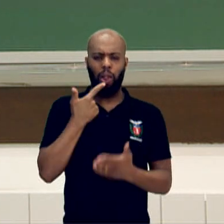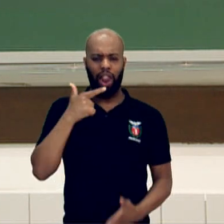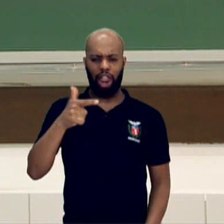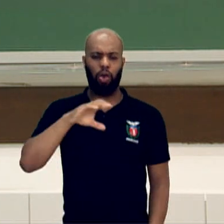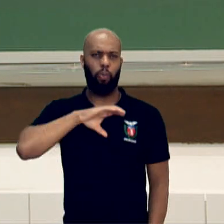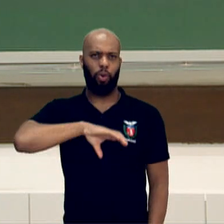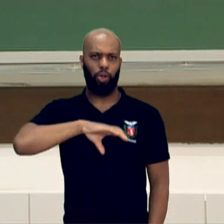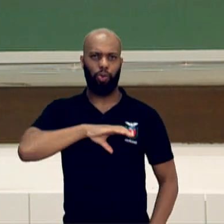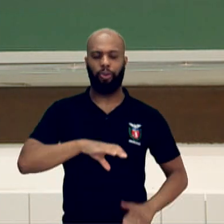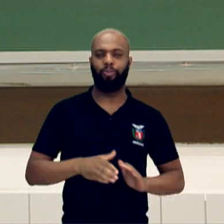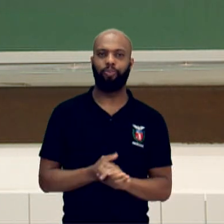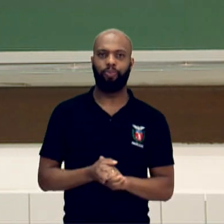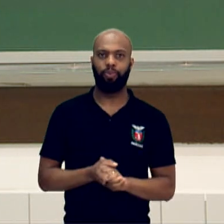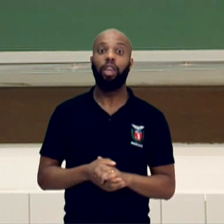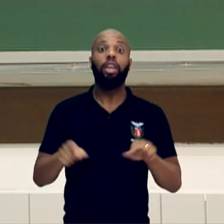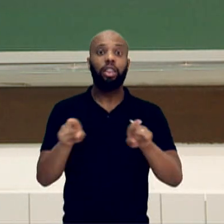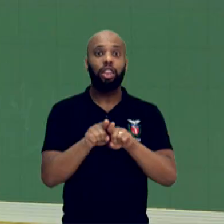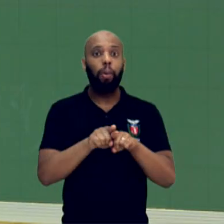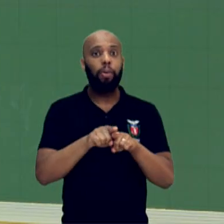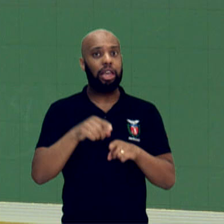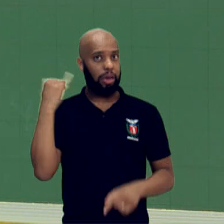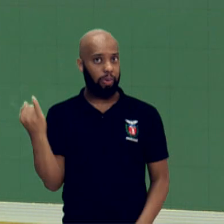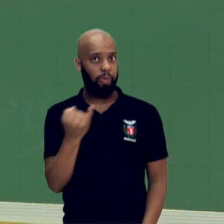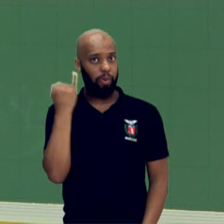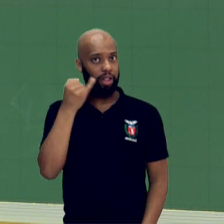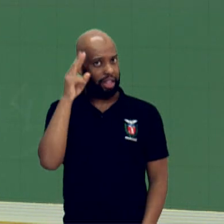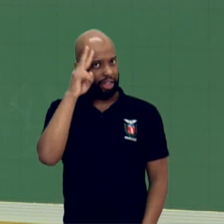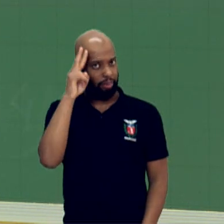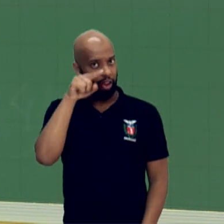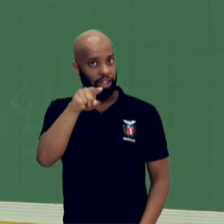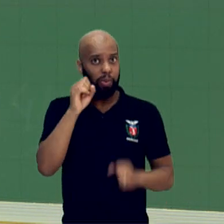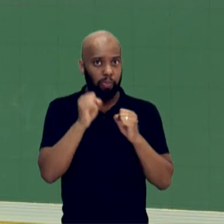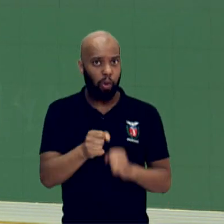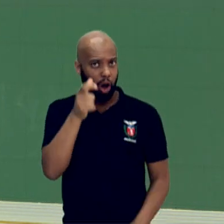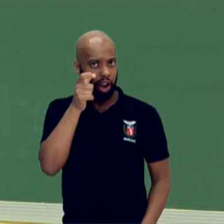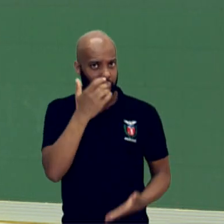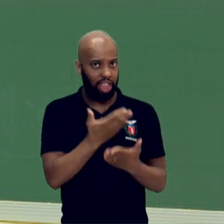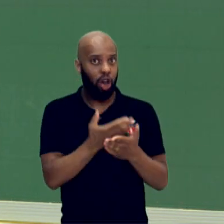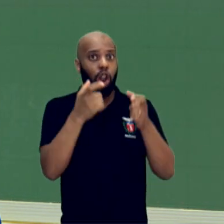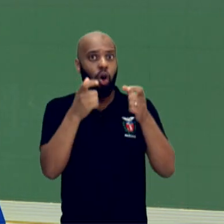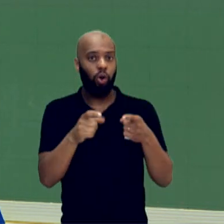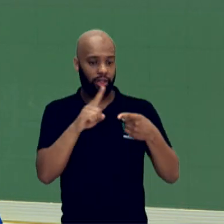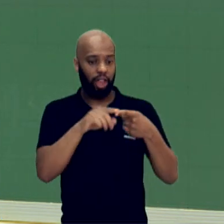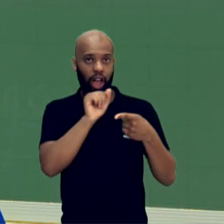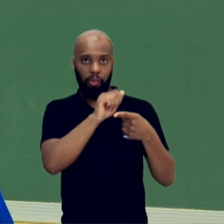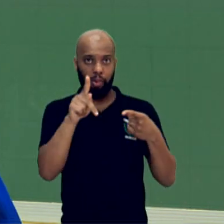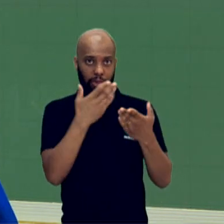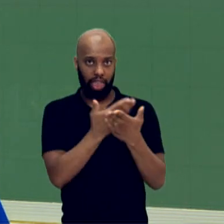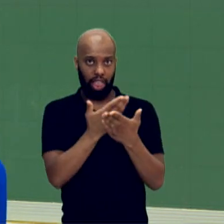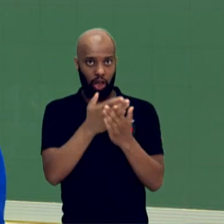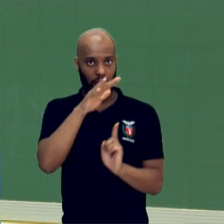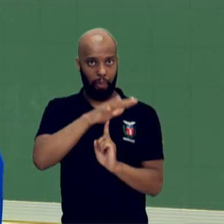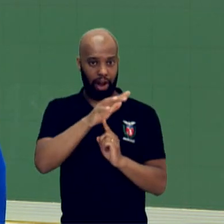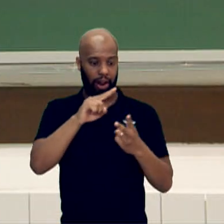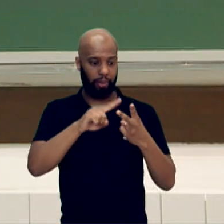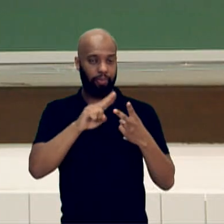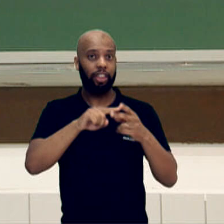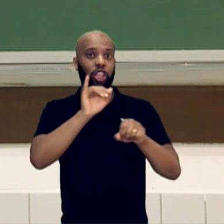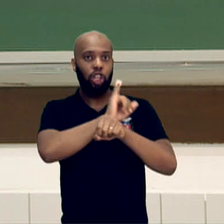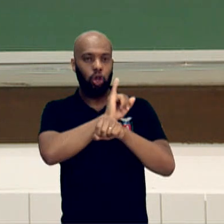portuguesa. Lembrando que vocês podem assistir as aulas pelo aplicativo Aula Paraná, YouTube e TV